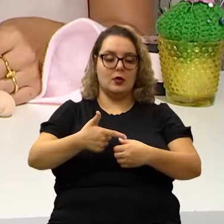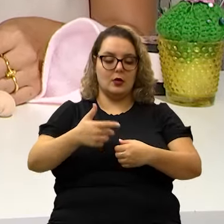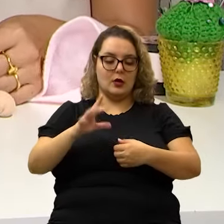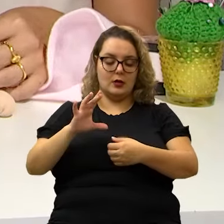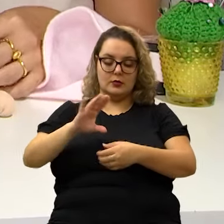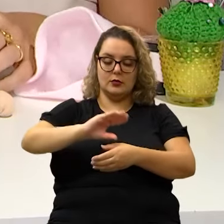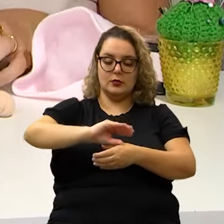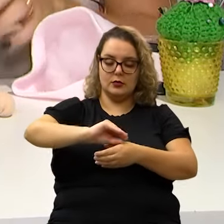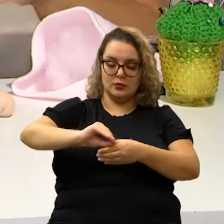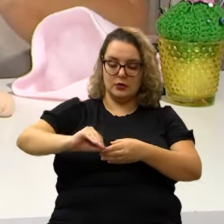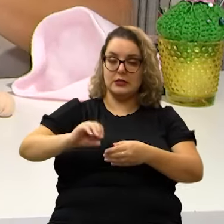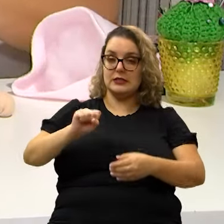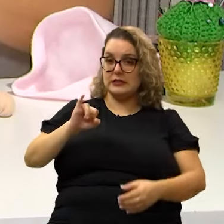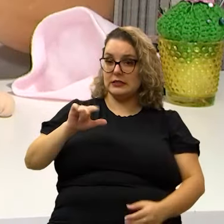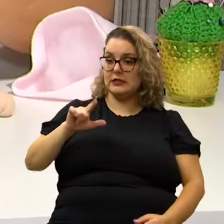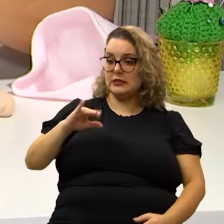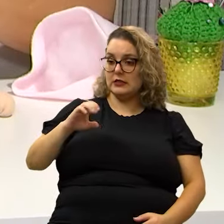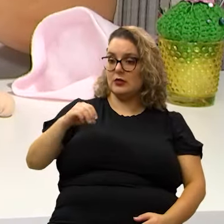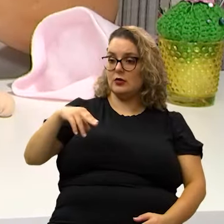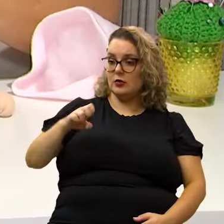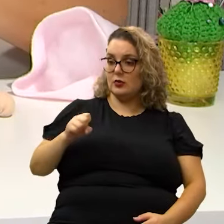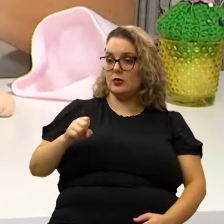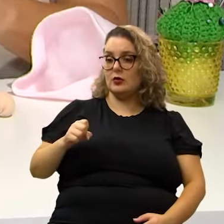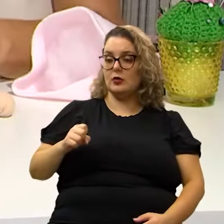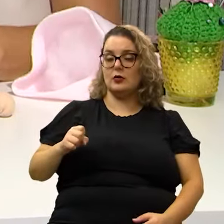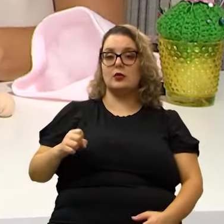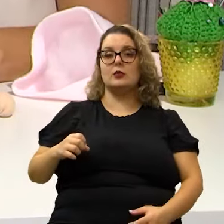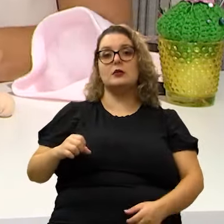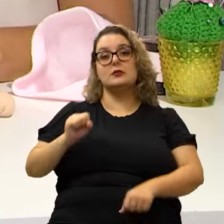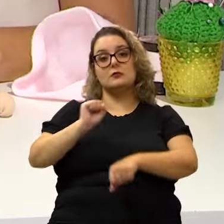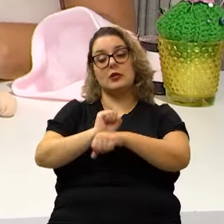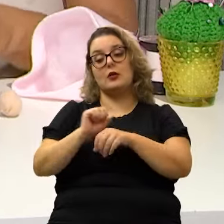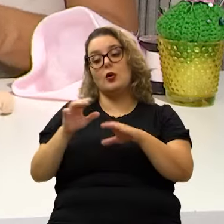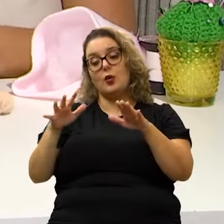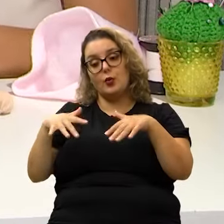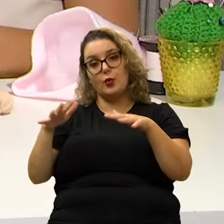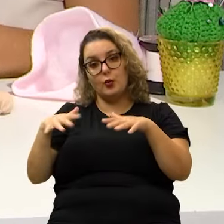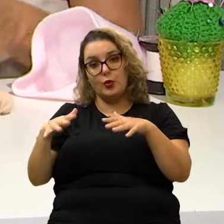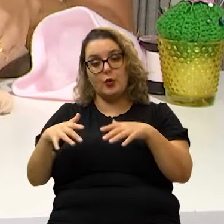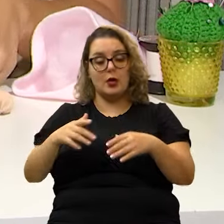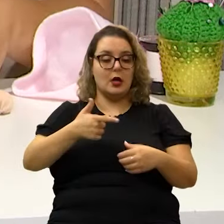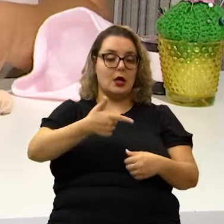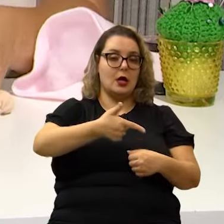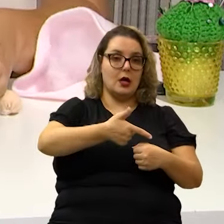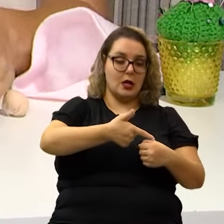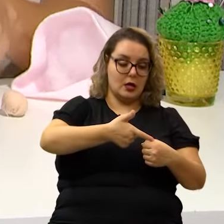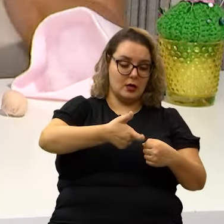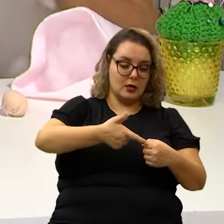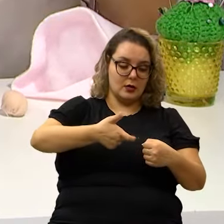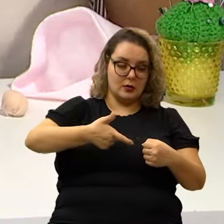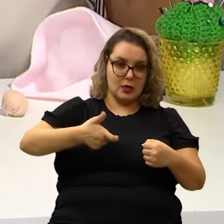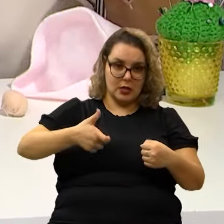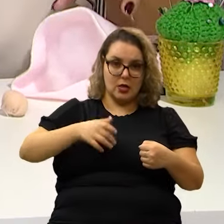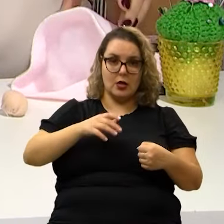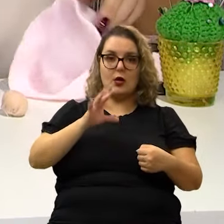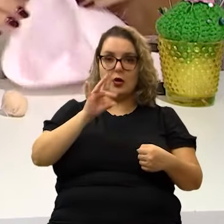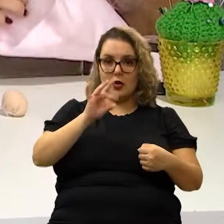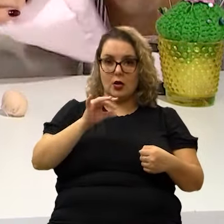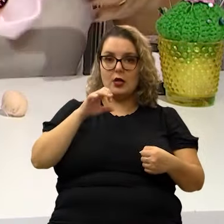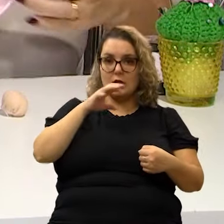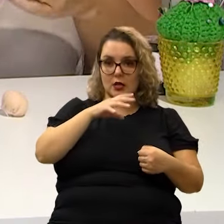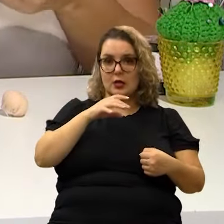quente, ela tem essa aderência, a eficácia, né? Que ela seca mais rápido. Então, eu fiz a barbinha. Aí,